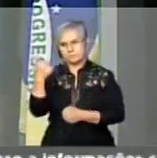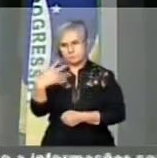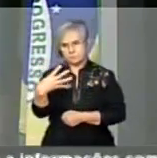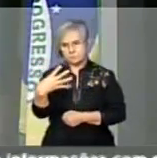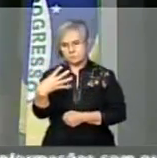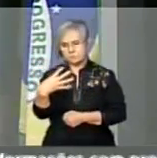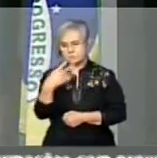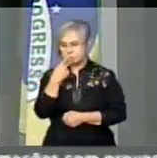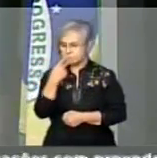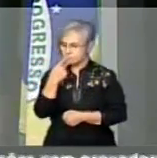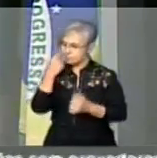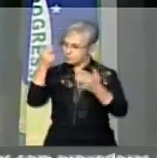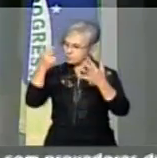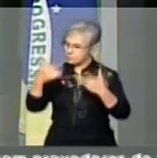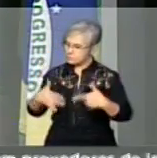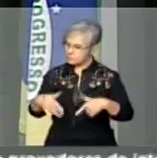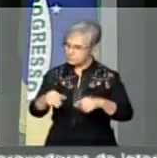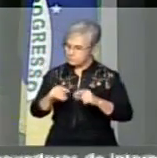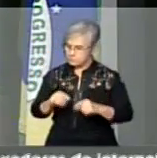14º,